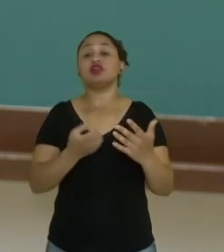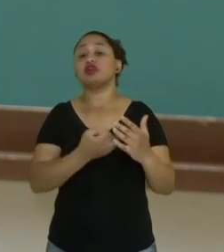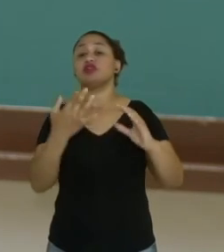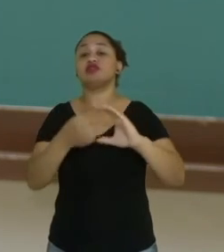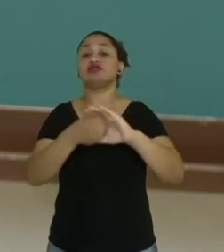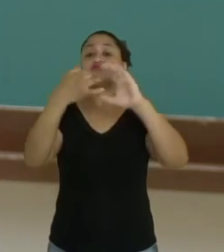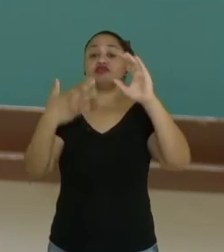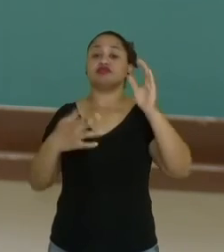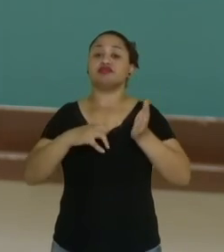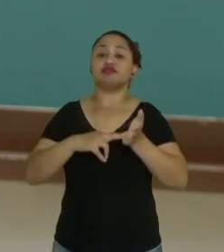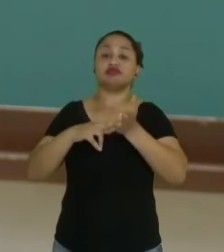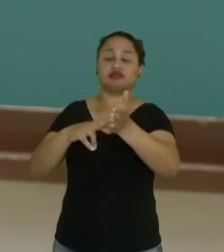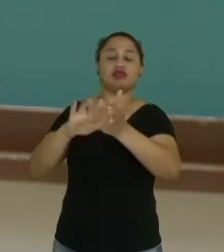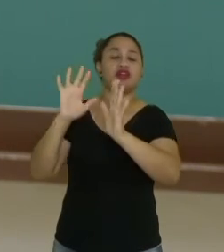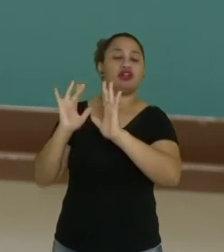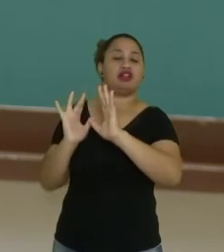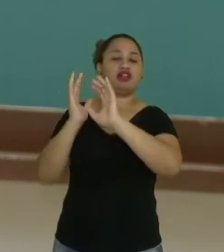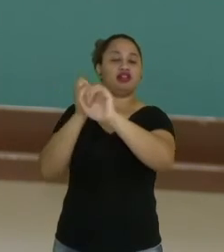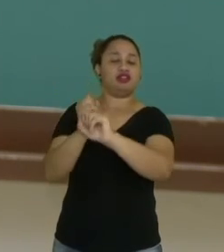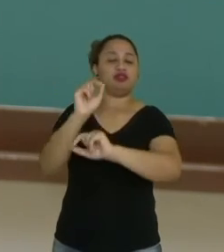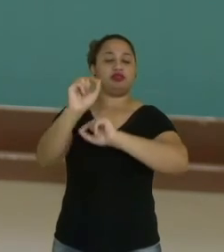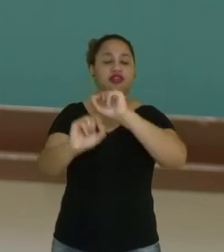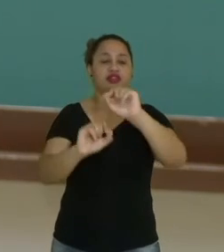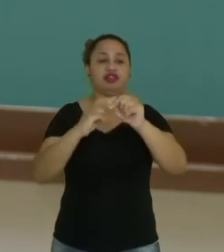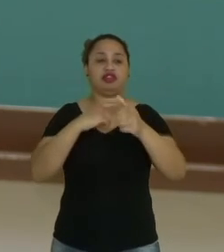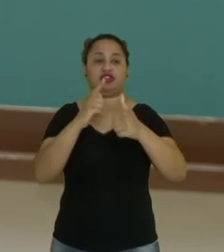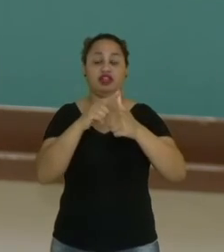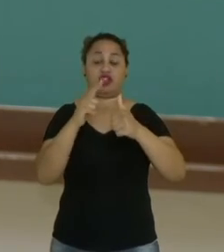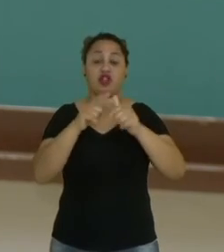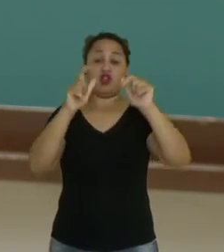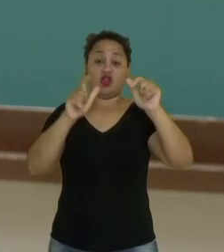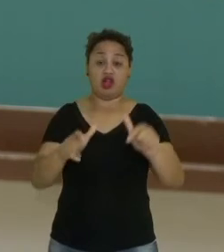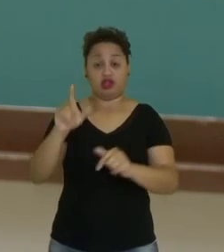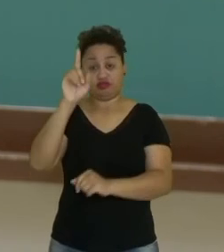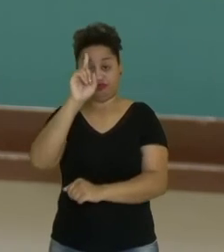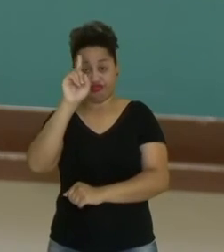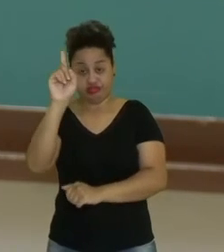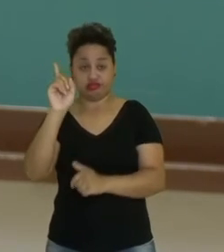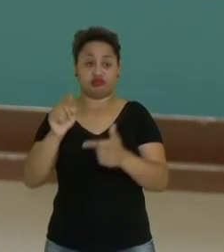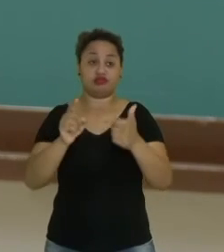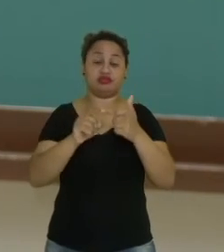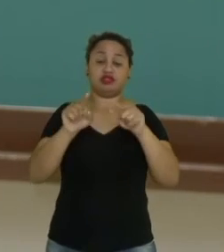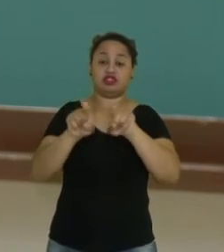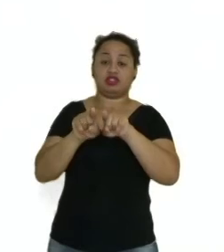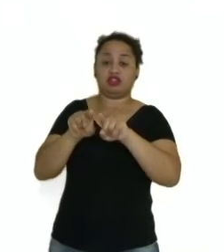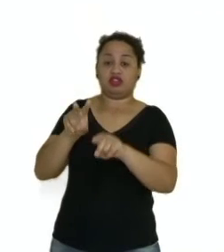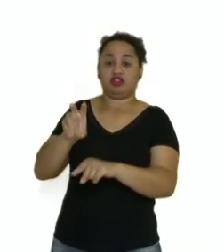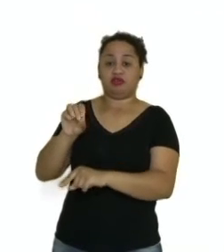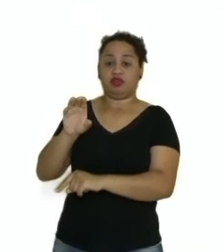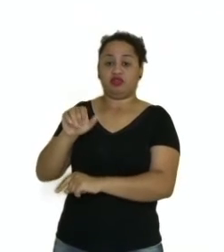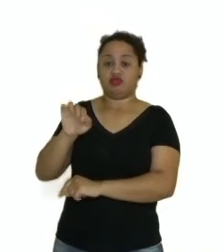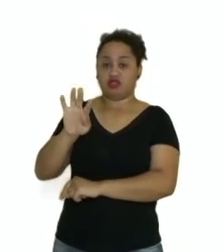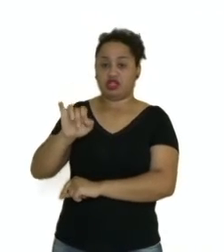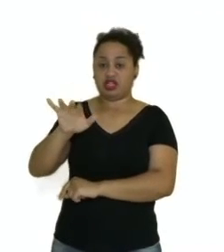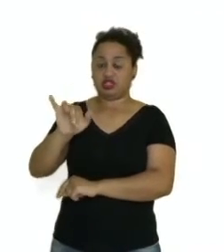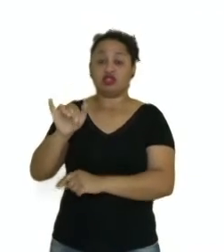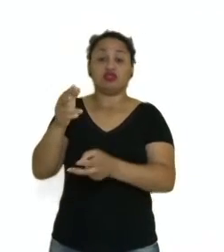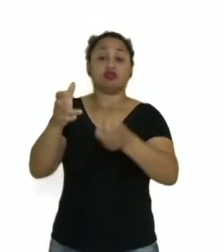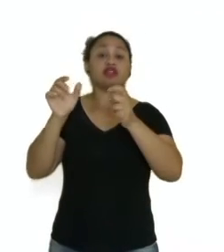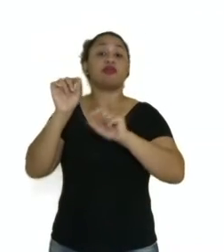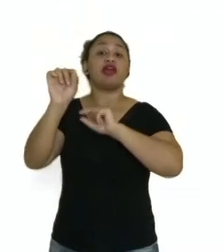Características da carta. Retomando aqui, nós temos local e data, o vocativo, que é a identificação